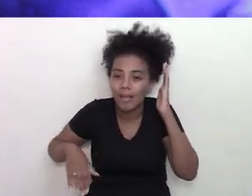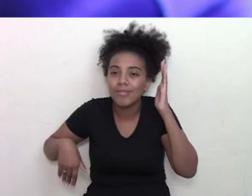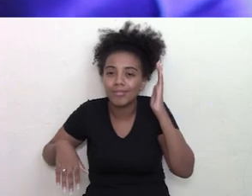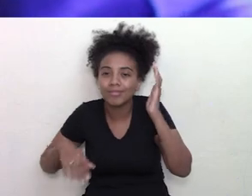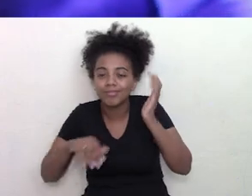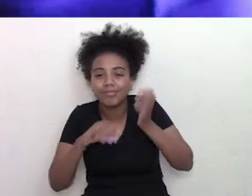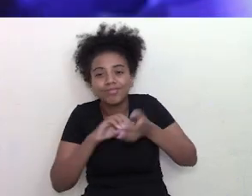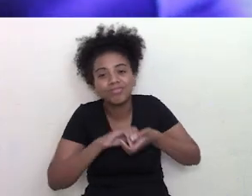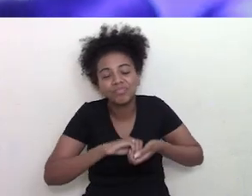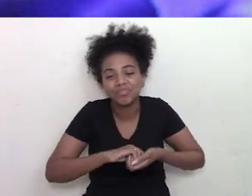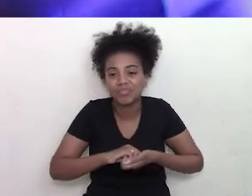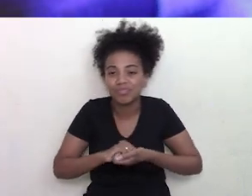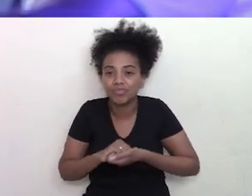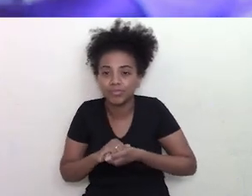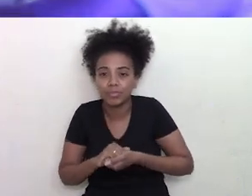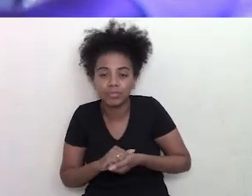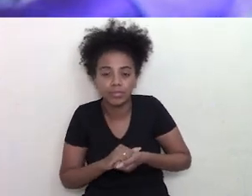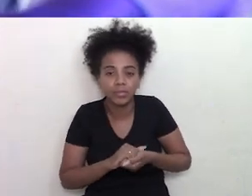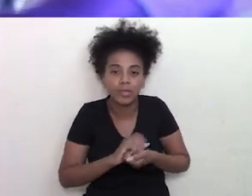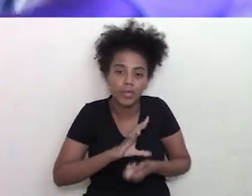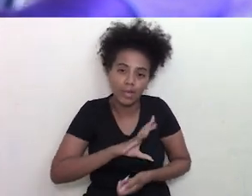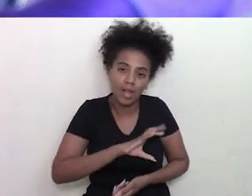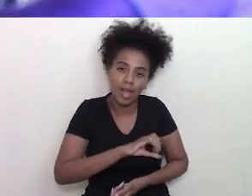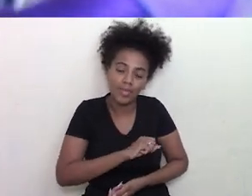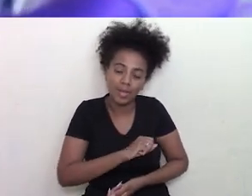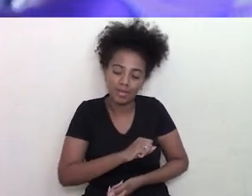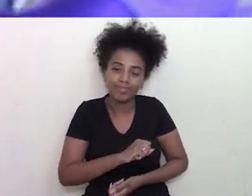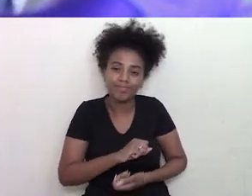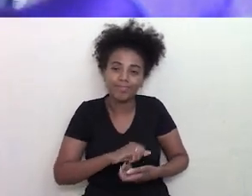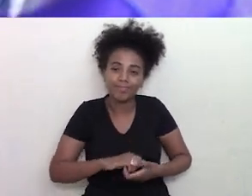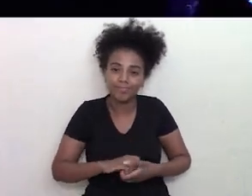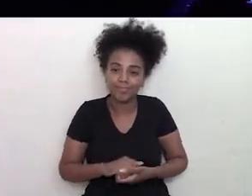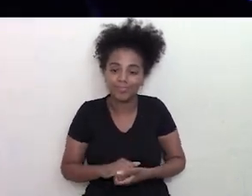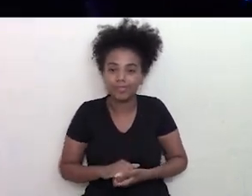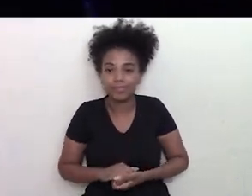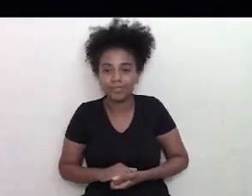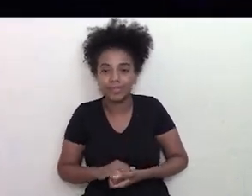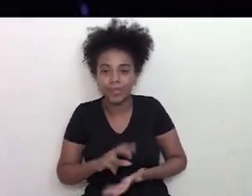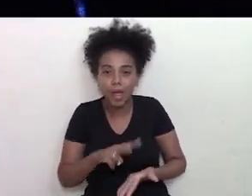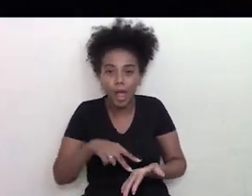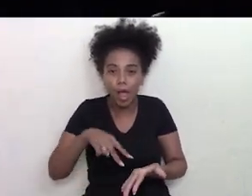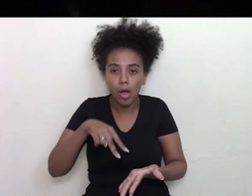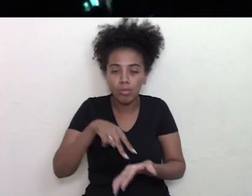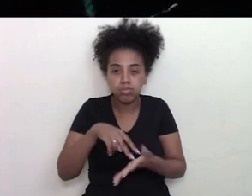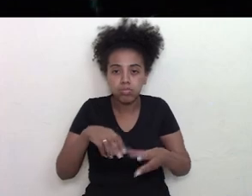Nada pode ser melhor pra gente se amar. Balança aí!